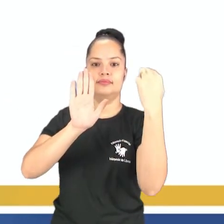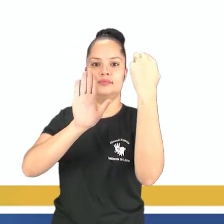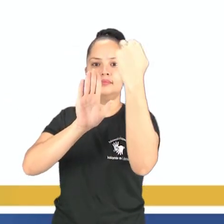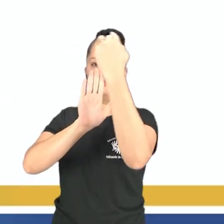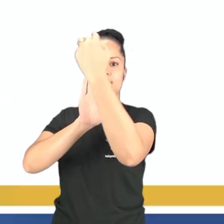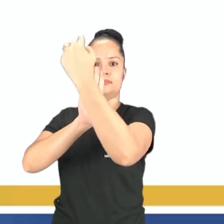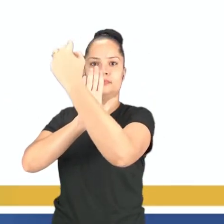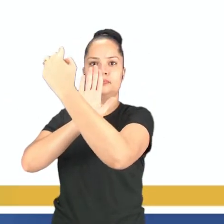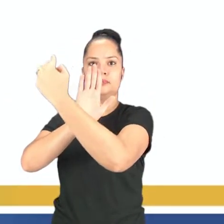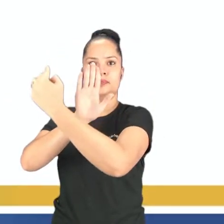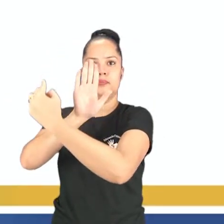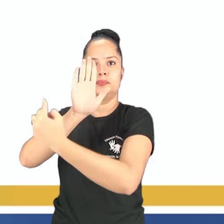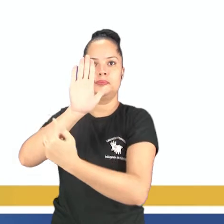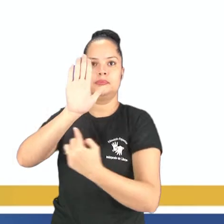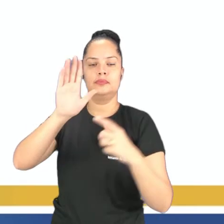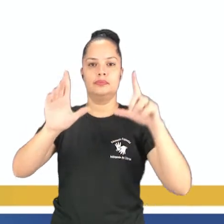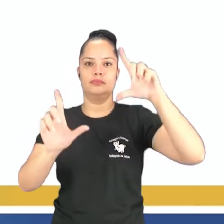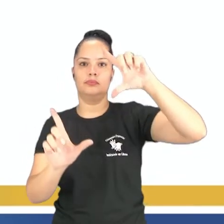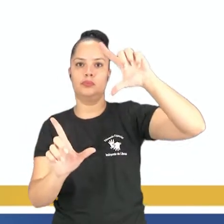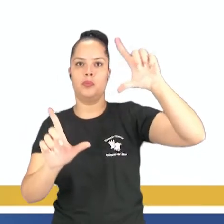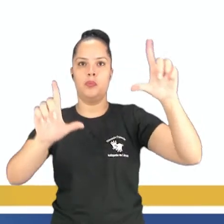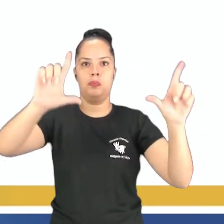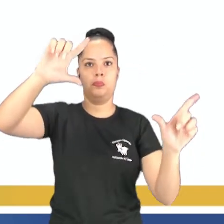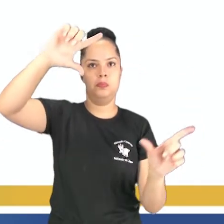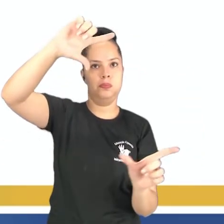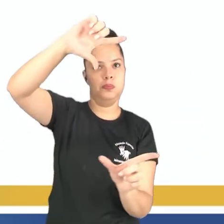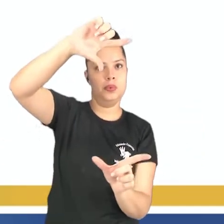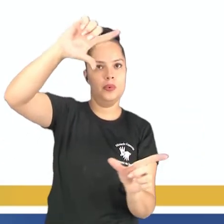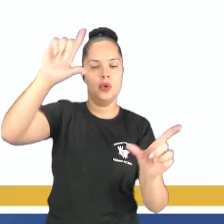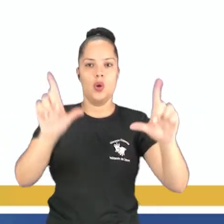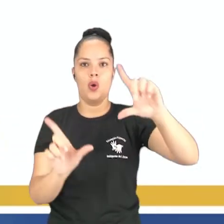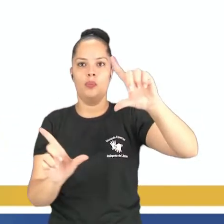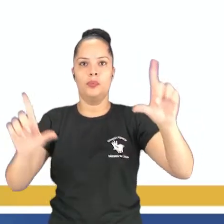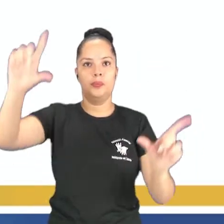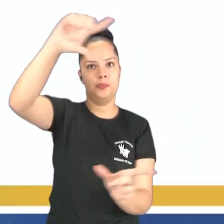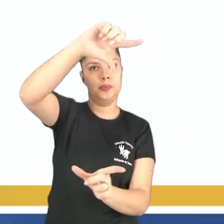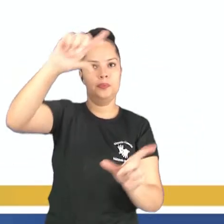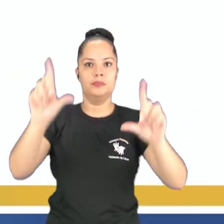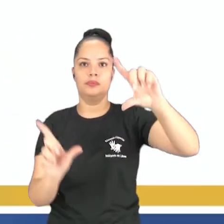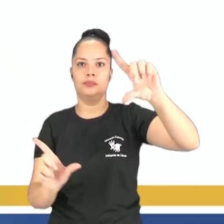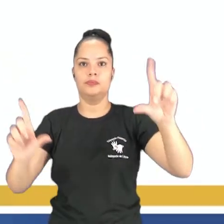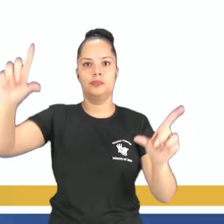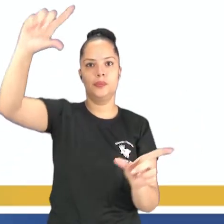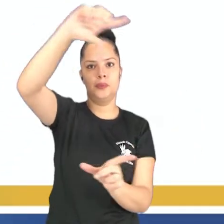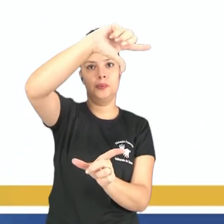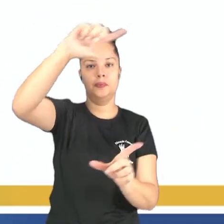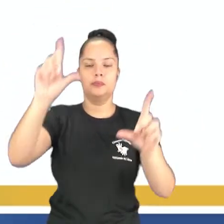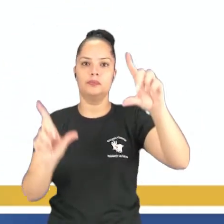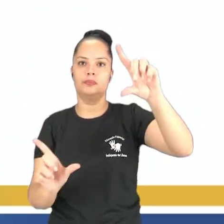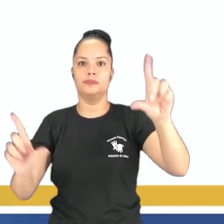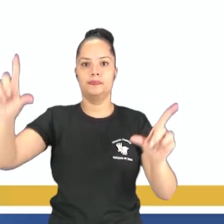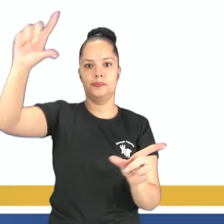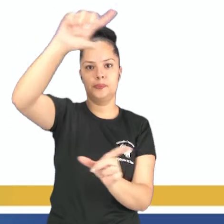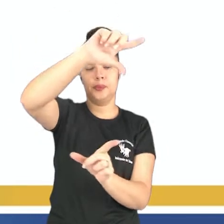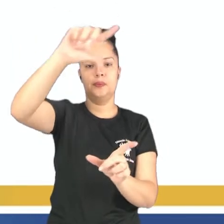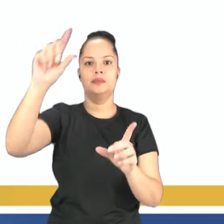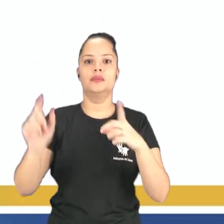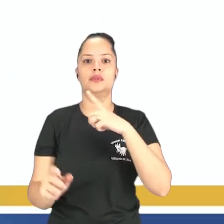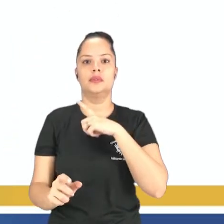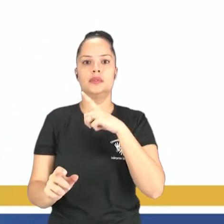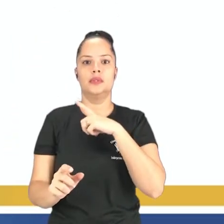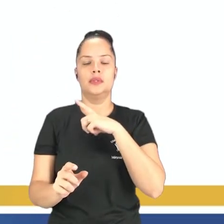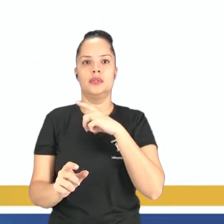rotação. Na nossa figura seguinte também, Enquanto na primeira figura apresentada, nós temos